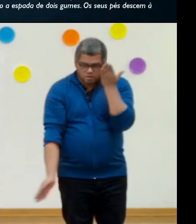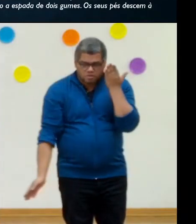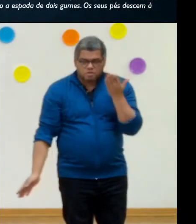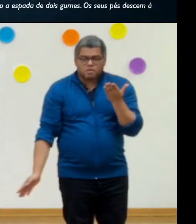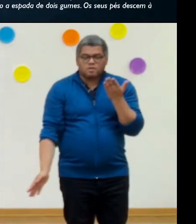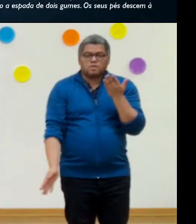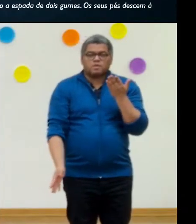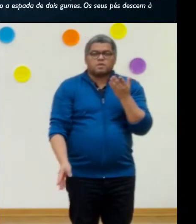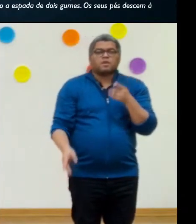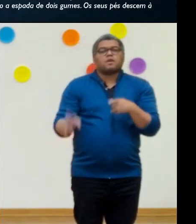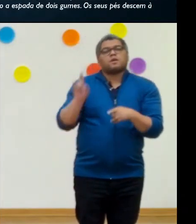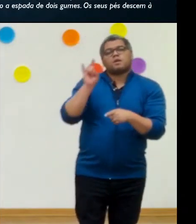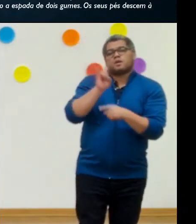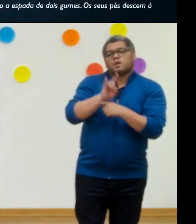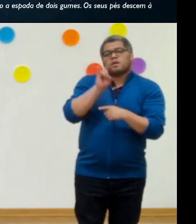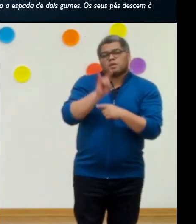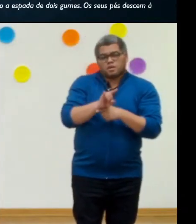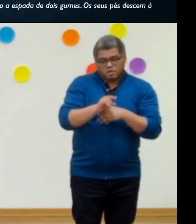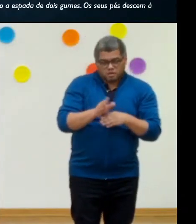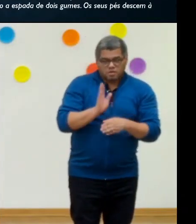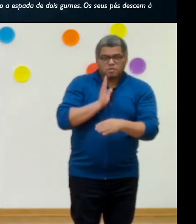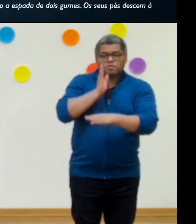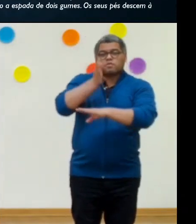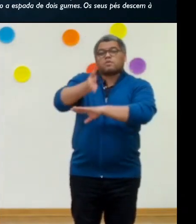onde? Vai para a morte.